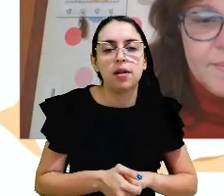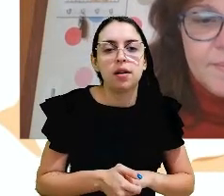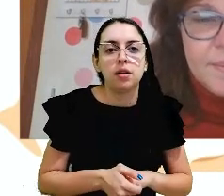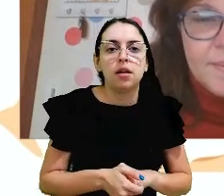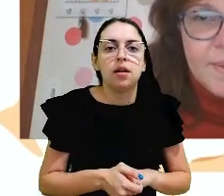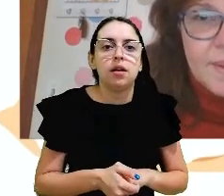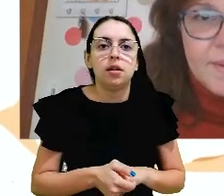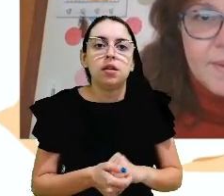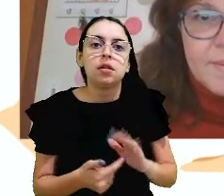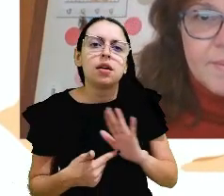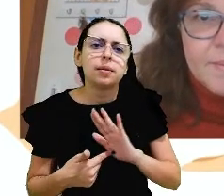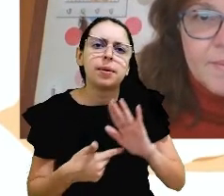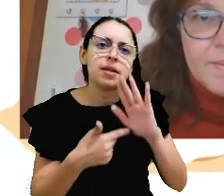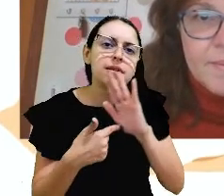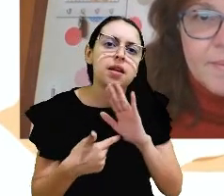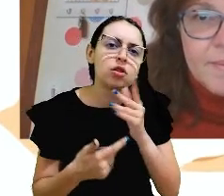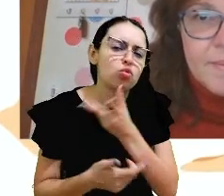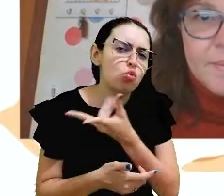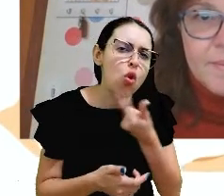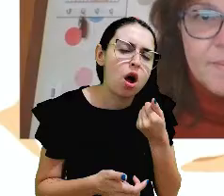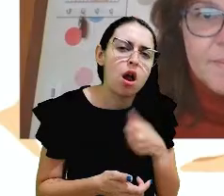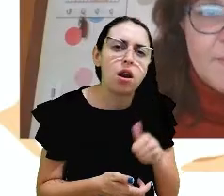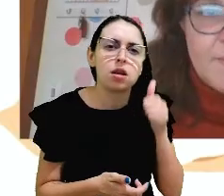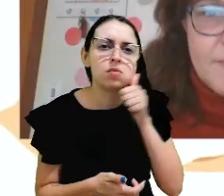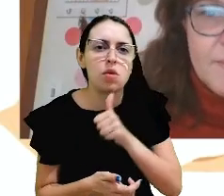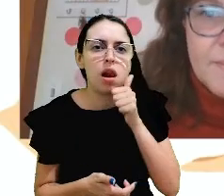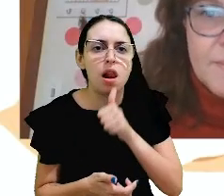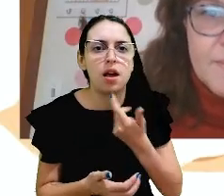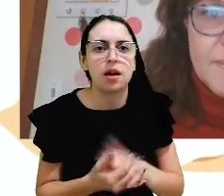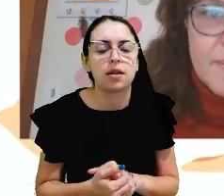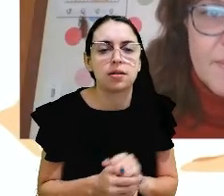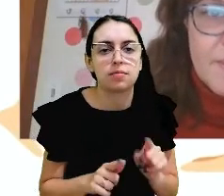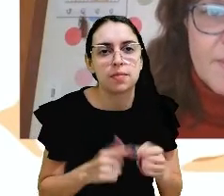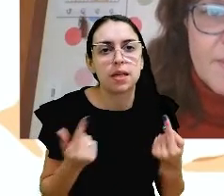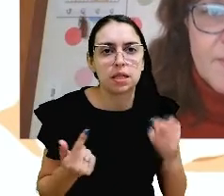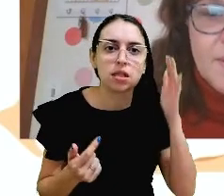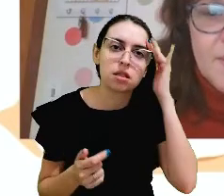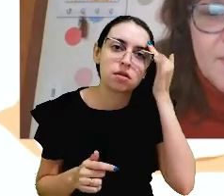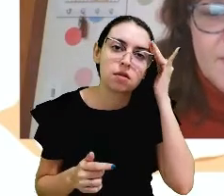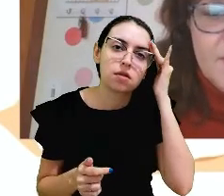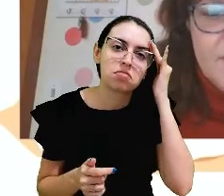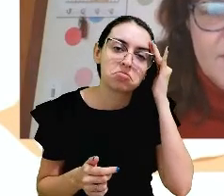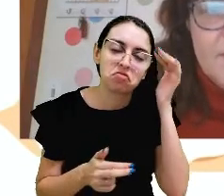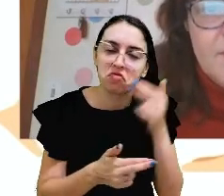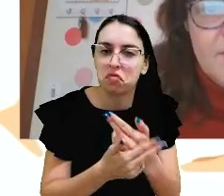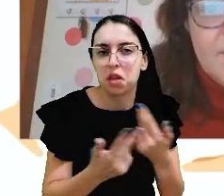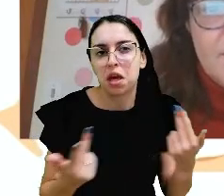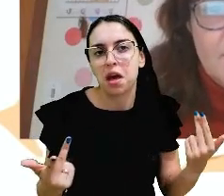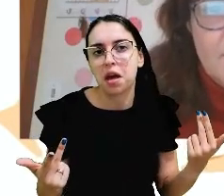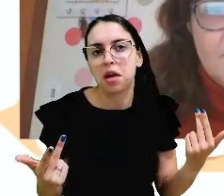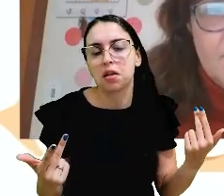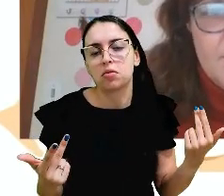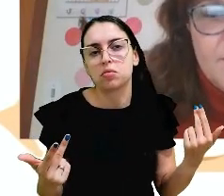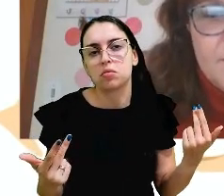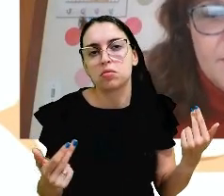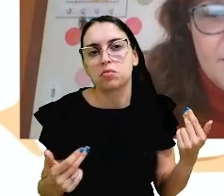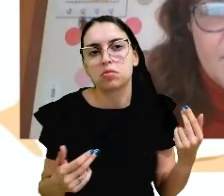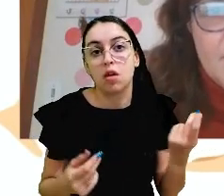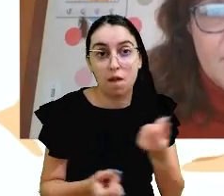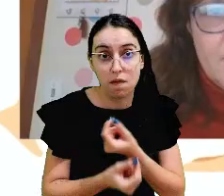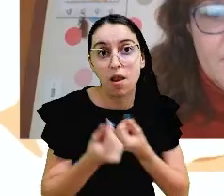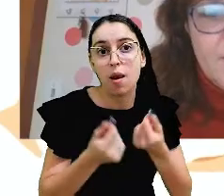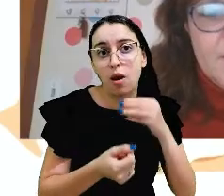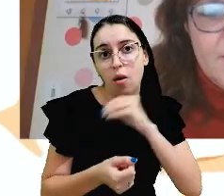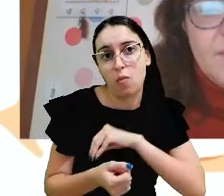é colocada para todas as mulheres, né? Mas a gente sabe que existem vieses de classe e de raça, né,